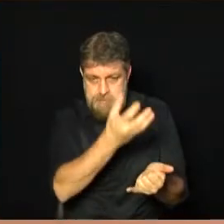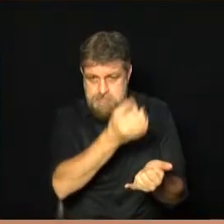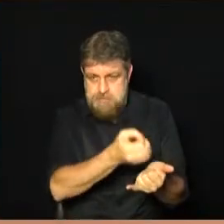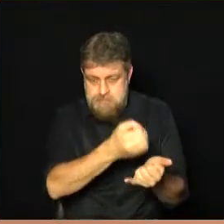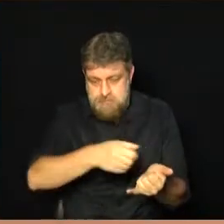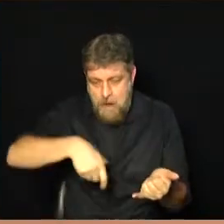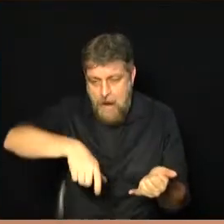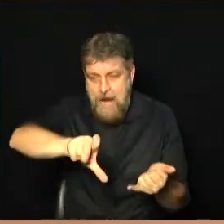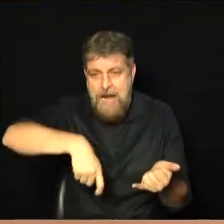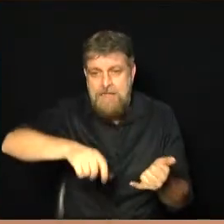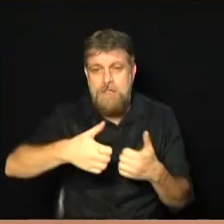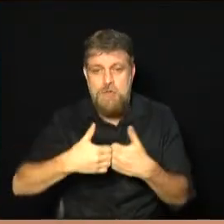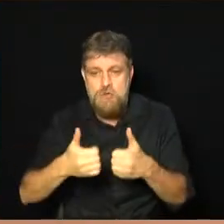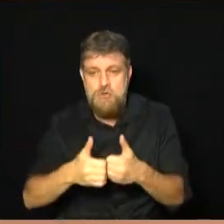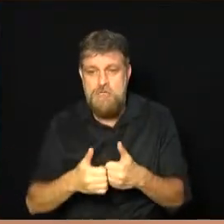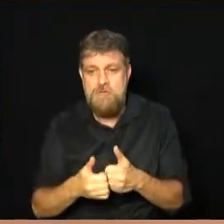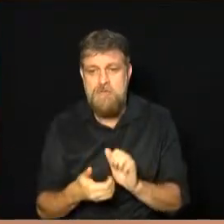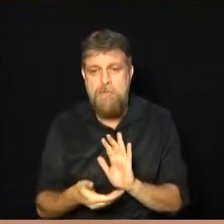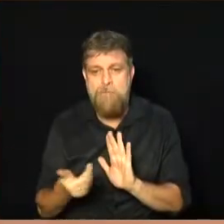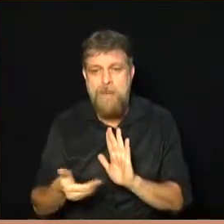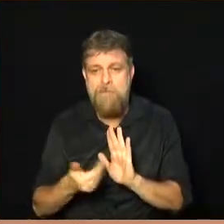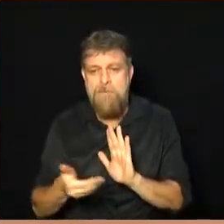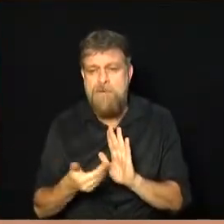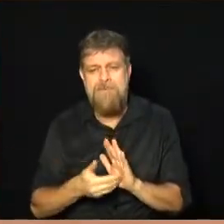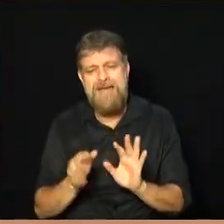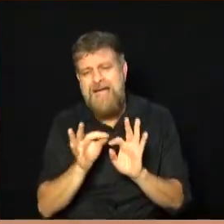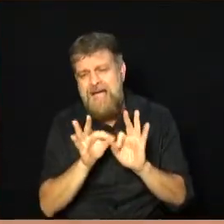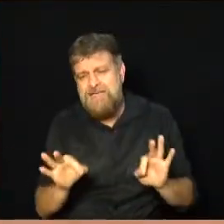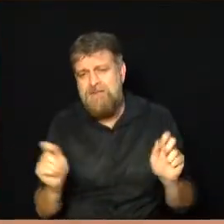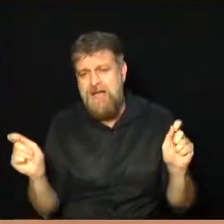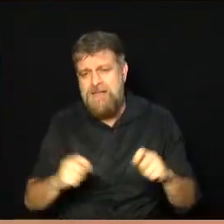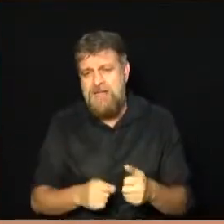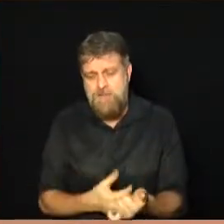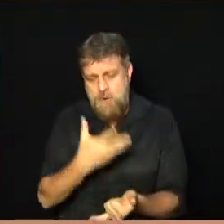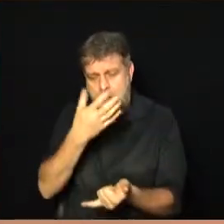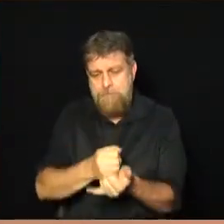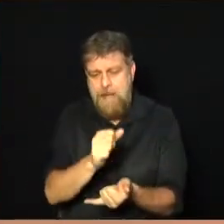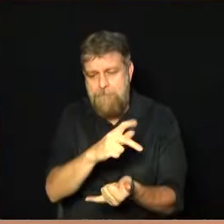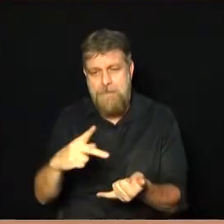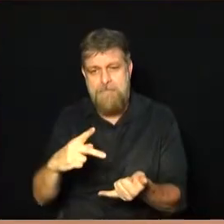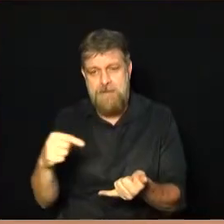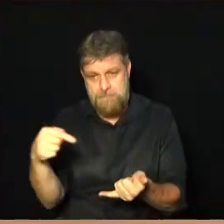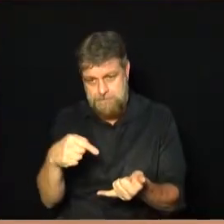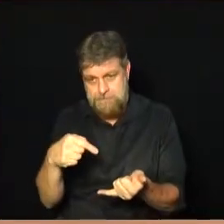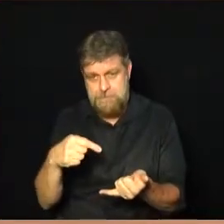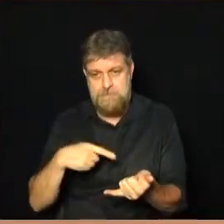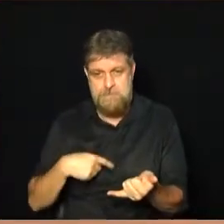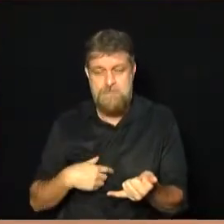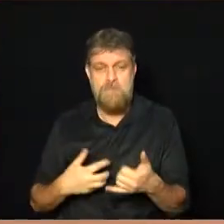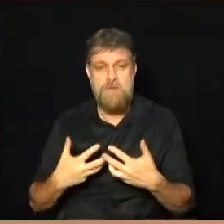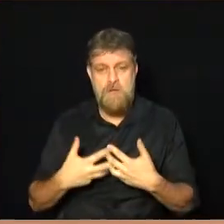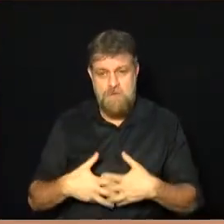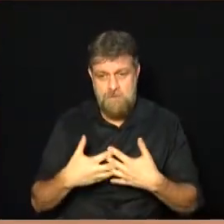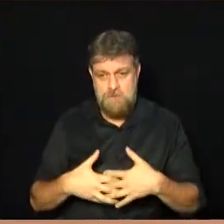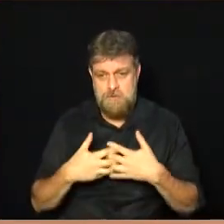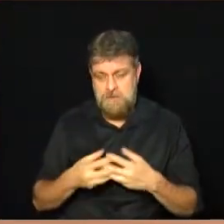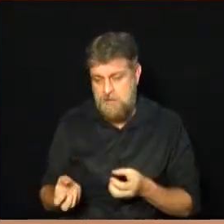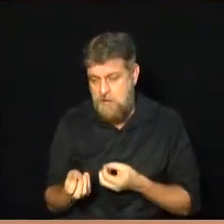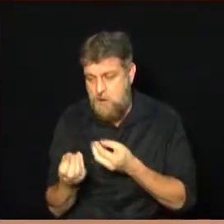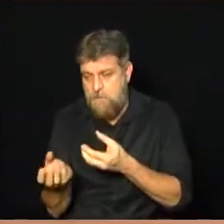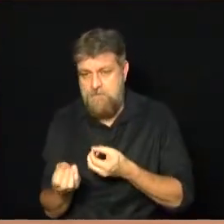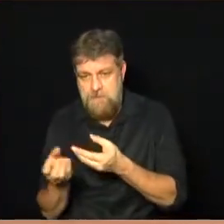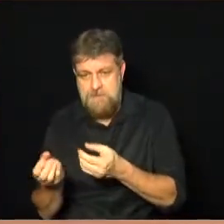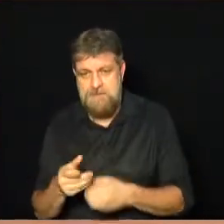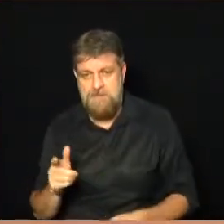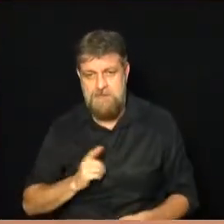ele vai e debita naquele cartão. Então, é uma coisa muito simples de ser feita. E aquilo Aí funciona assim, ele tem uma informação, vem